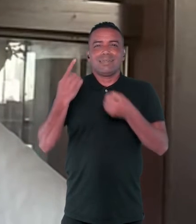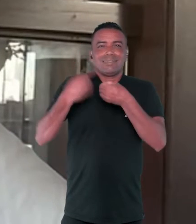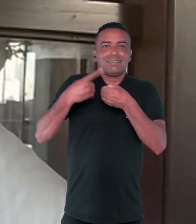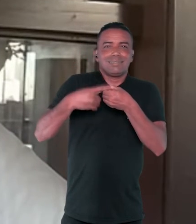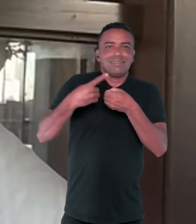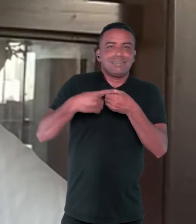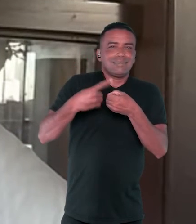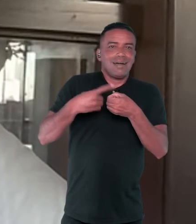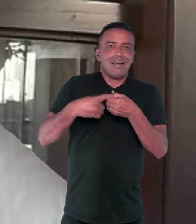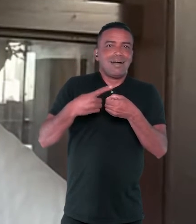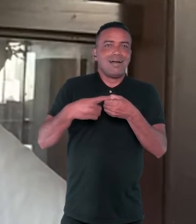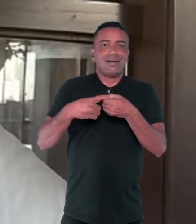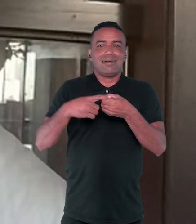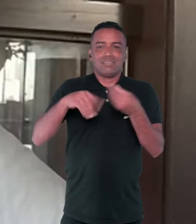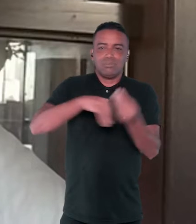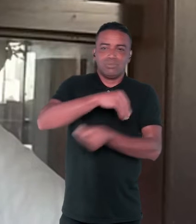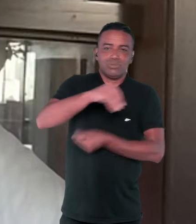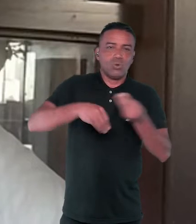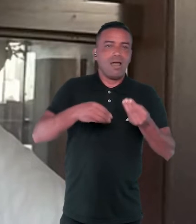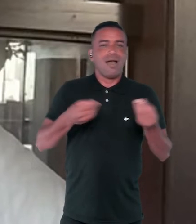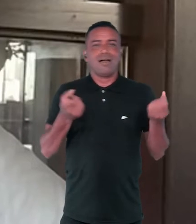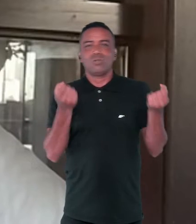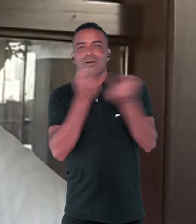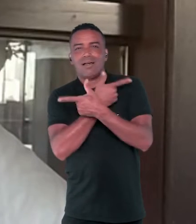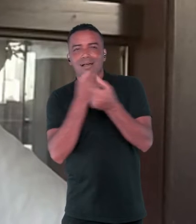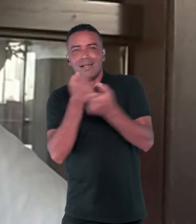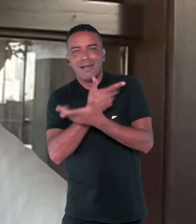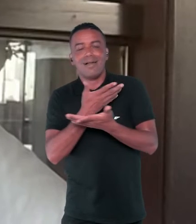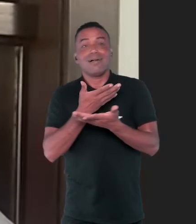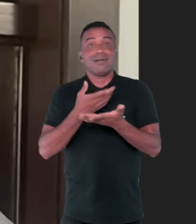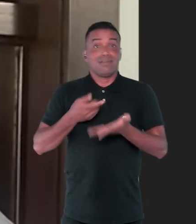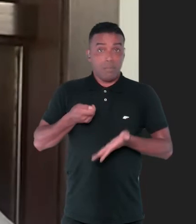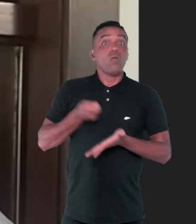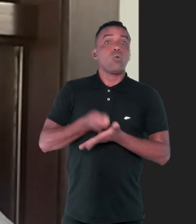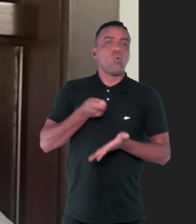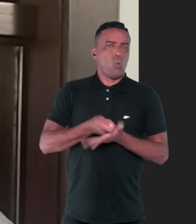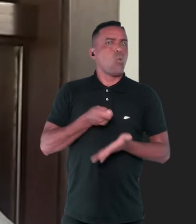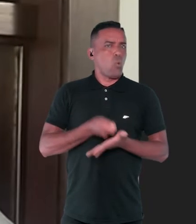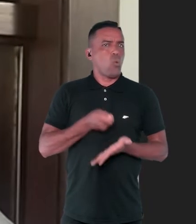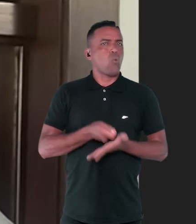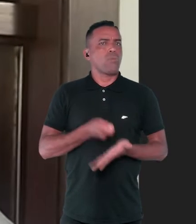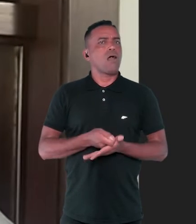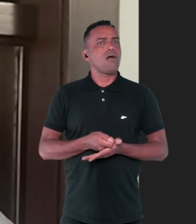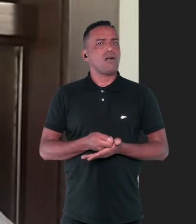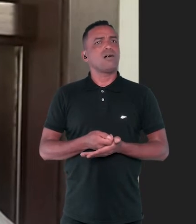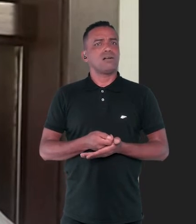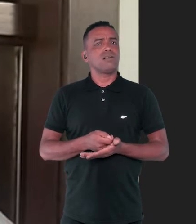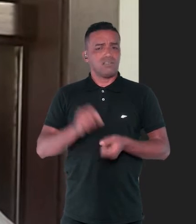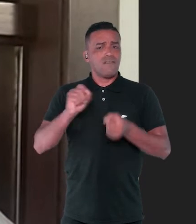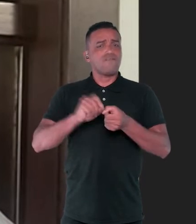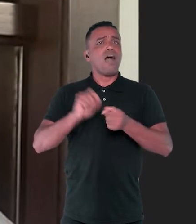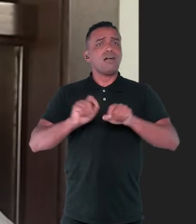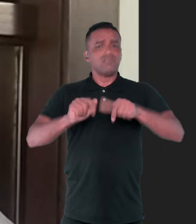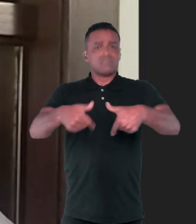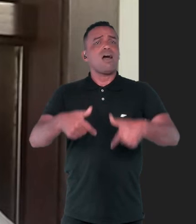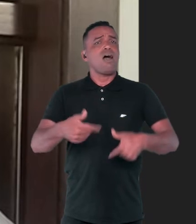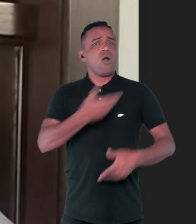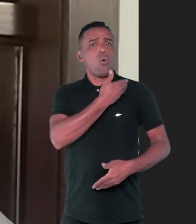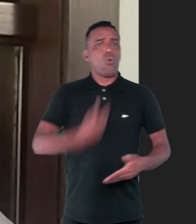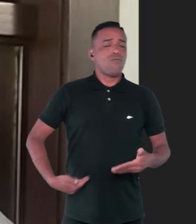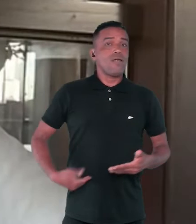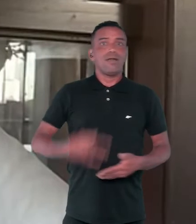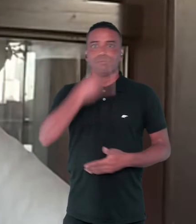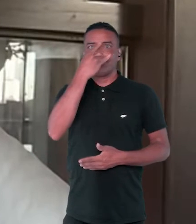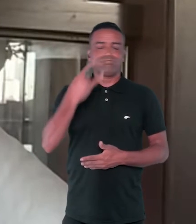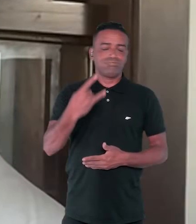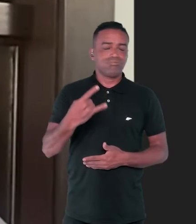É cidade misturado com entretenimento e cobrança. Cobrança de providências aqui e acolá, é isso que me seduz.